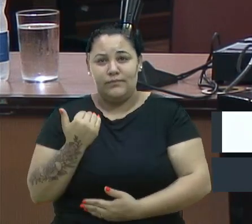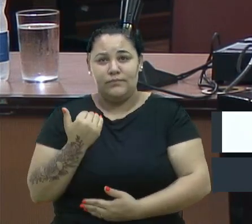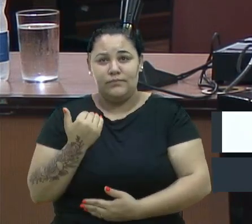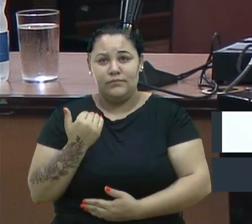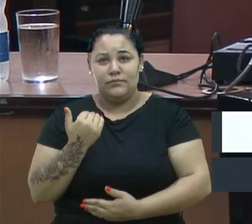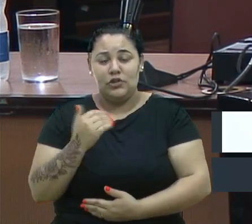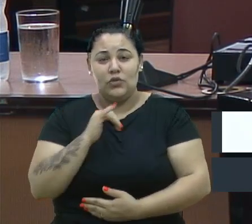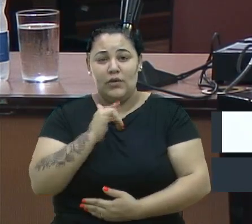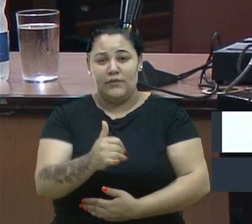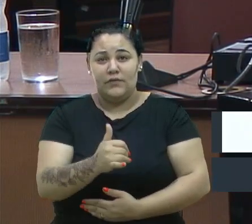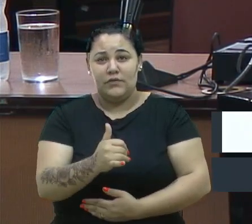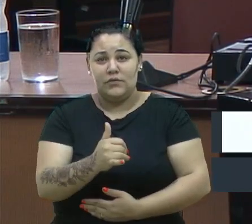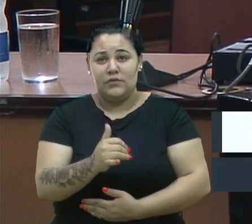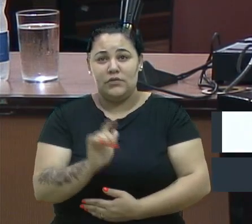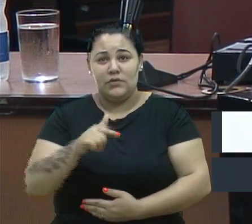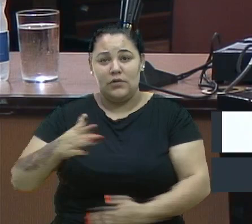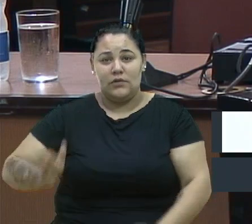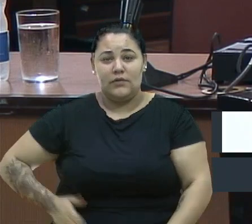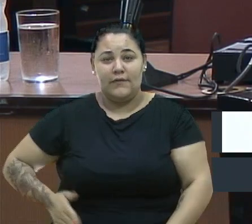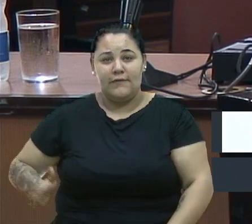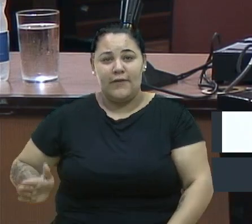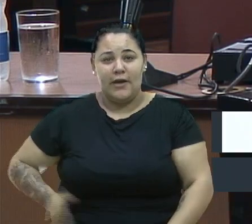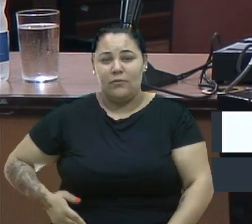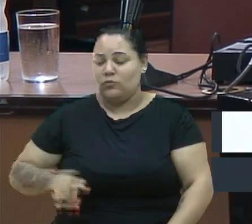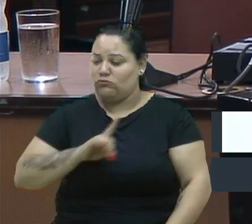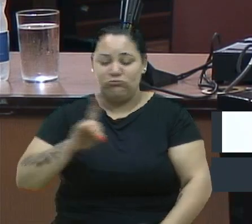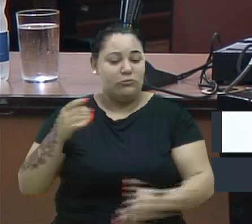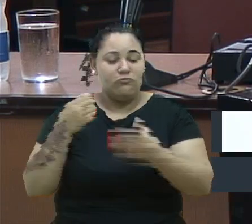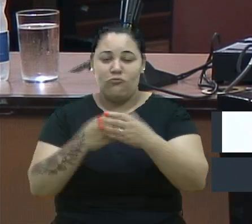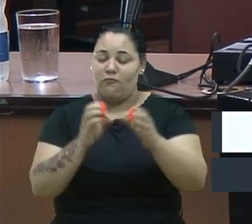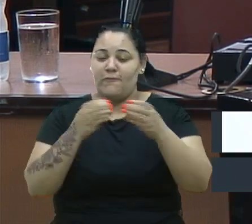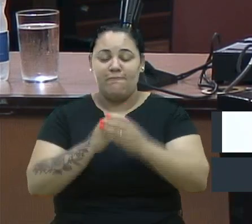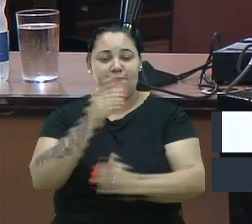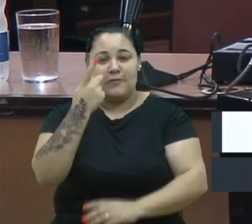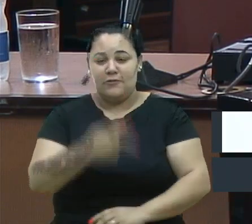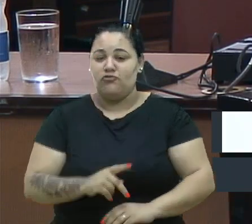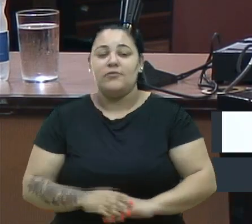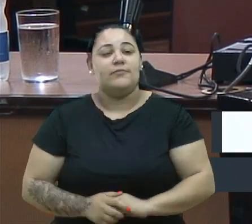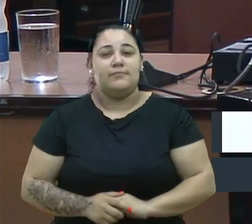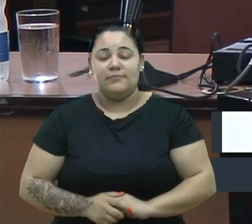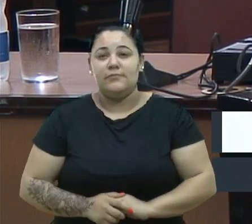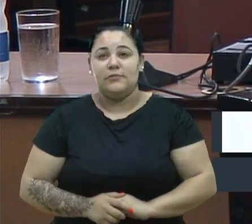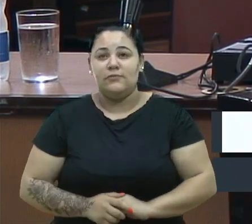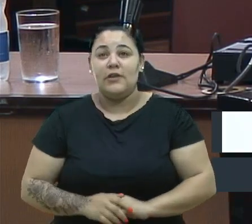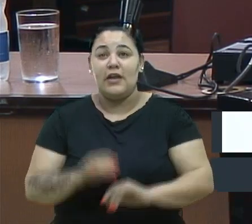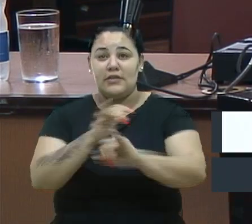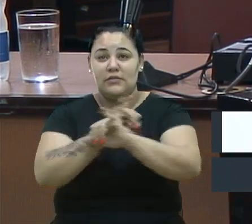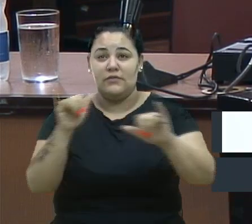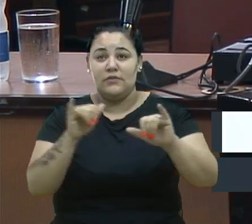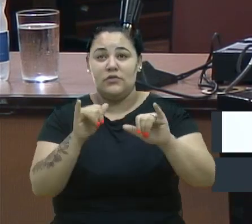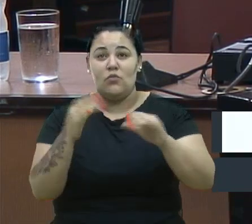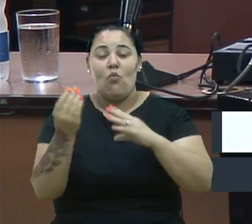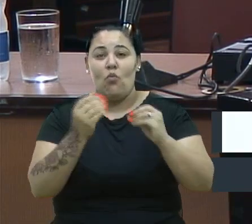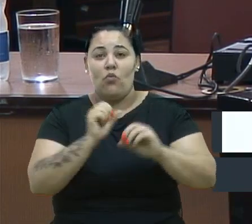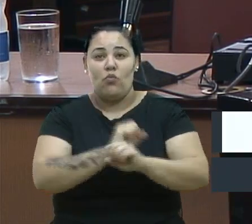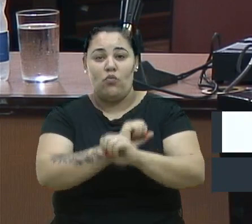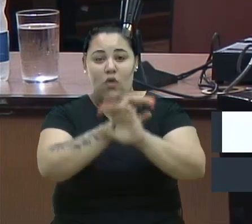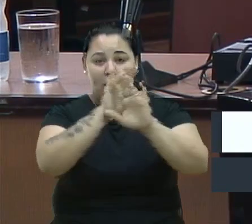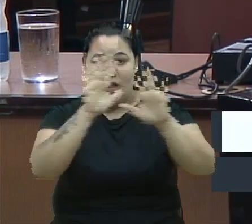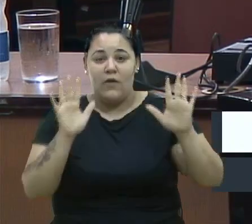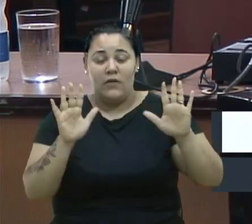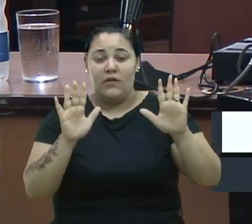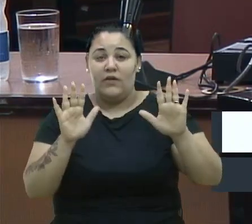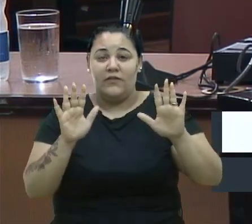nessa cidade vagabundo não se cria. Então esse recado tem que ser muito claro e tem que ser dado